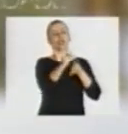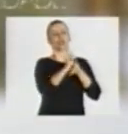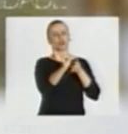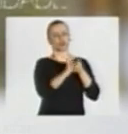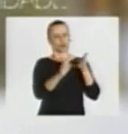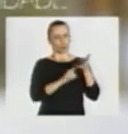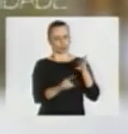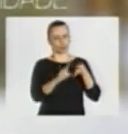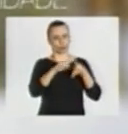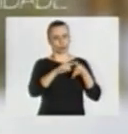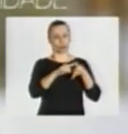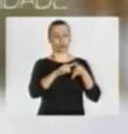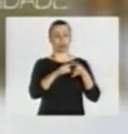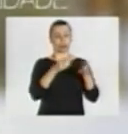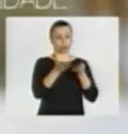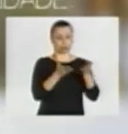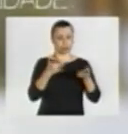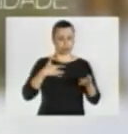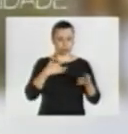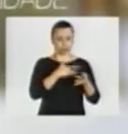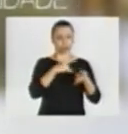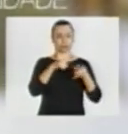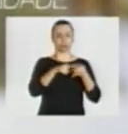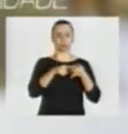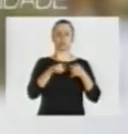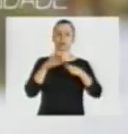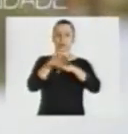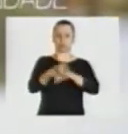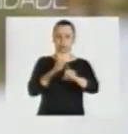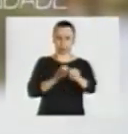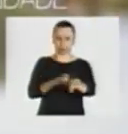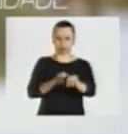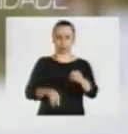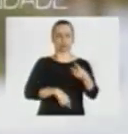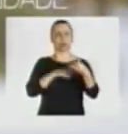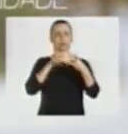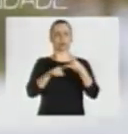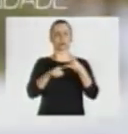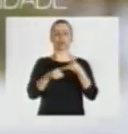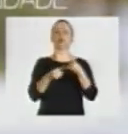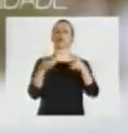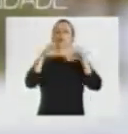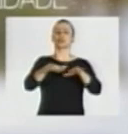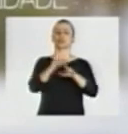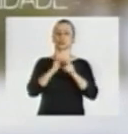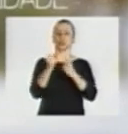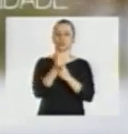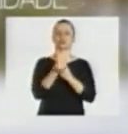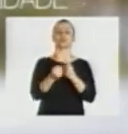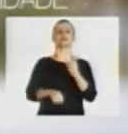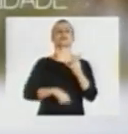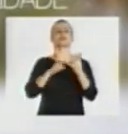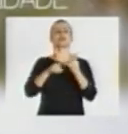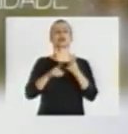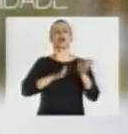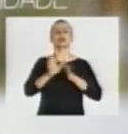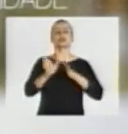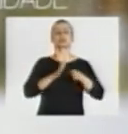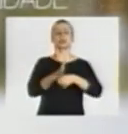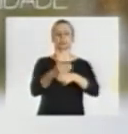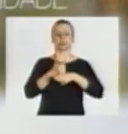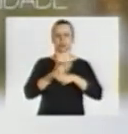eixos atenção à saúde acesso à educação inclusão social e